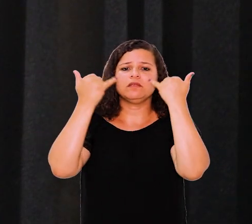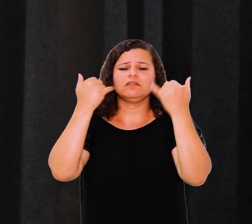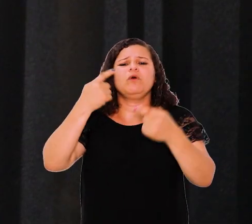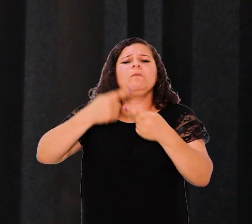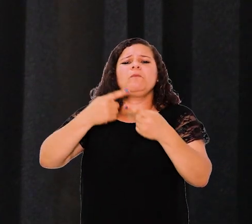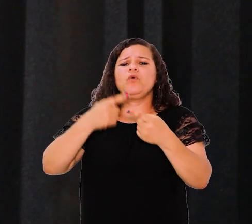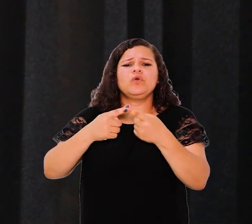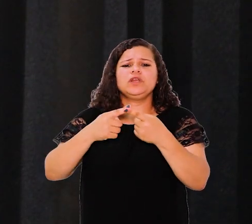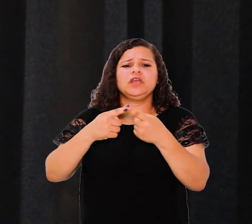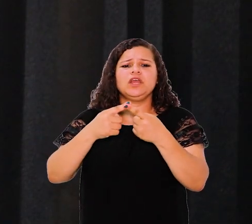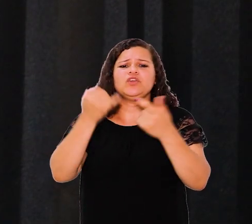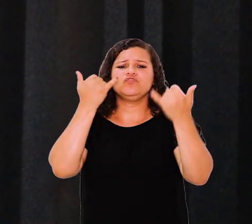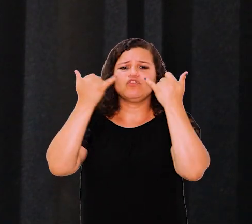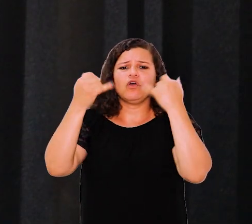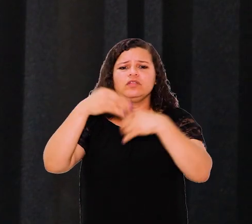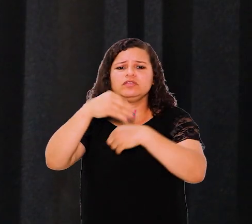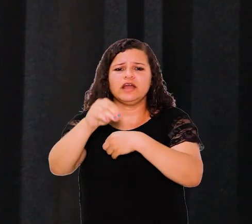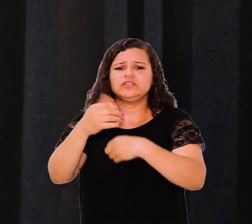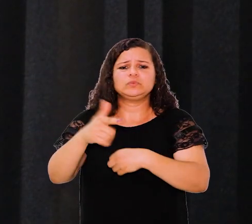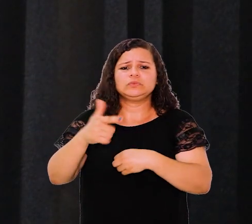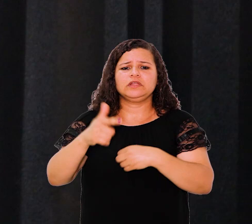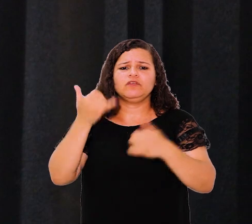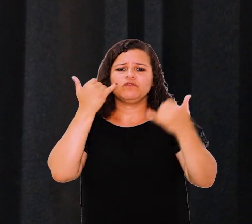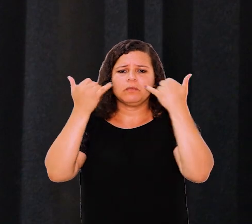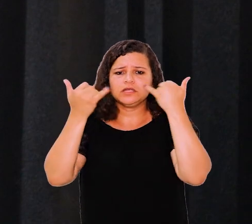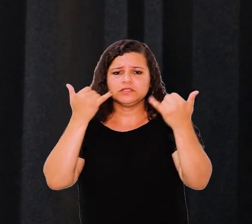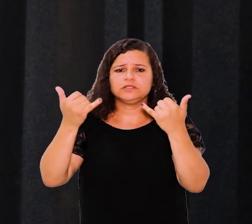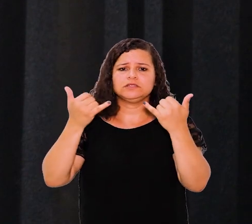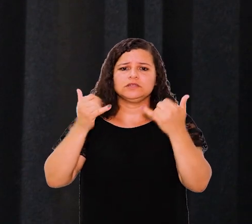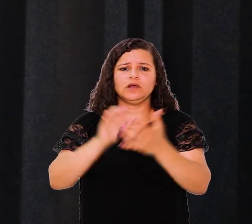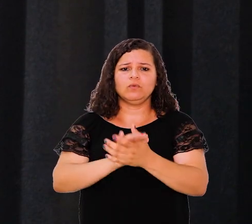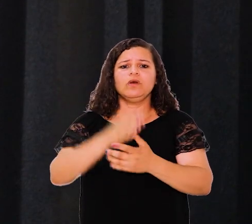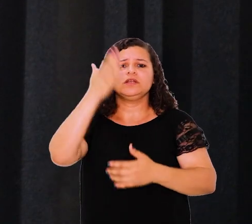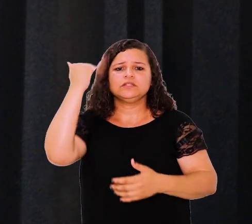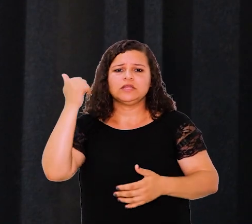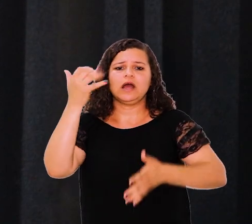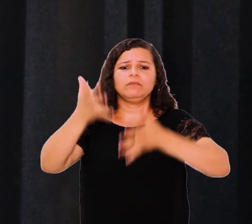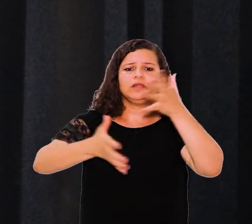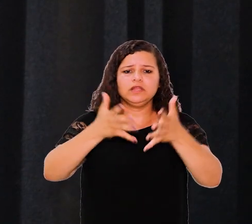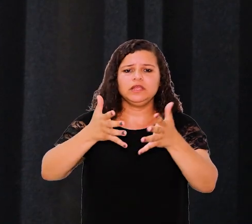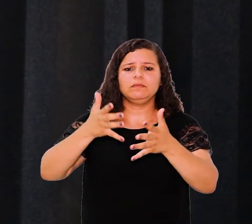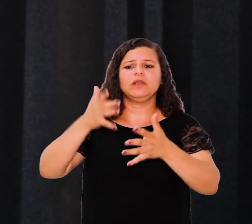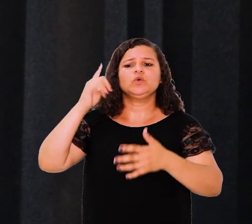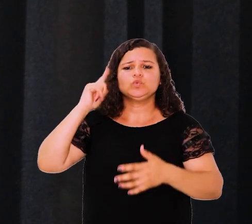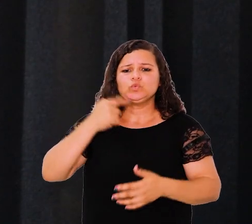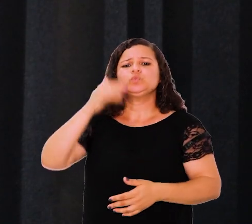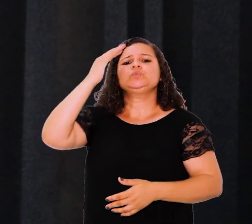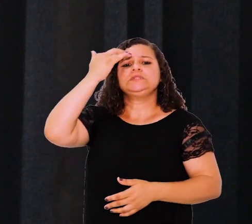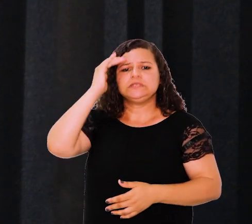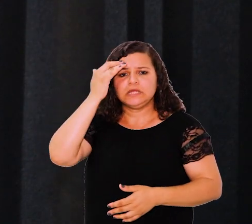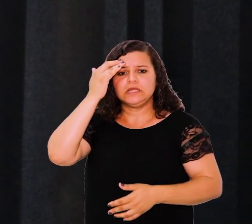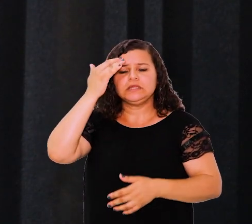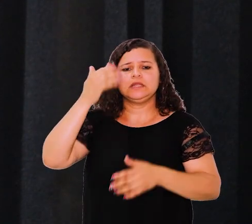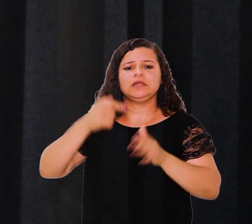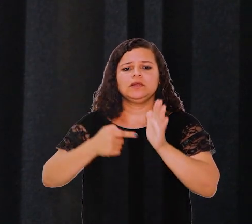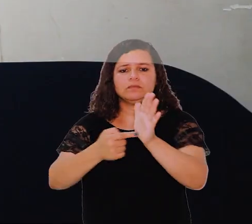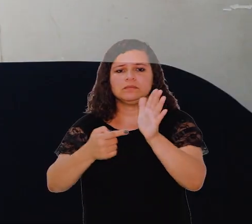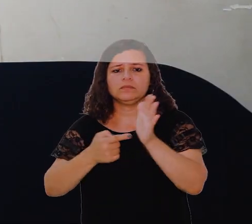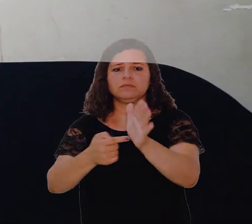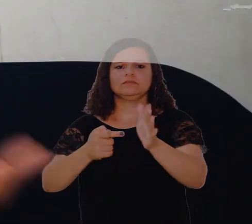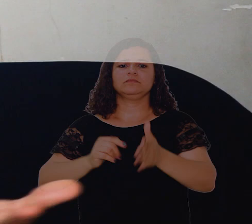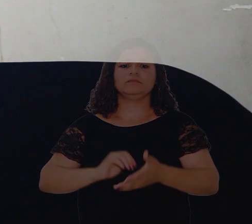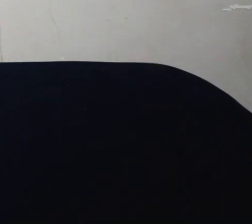não passam essa informação na língua do surdo, que é a Libras, para que ele possa compreender o que está sendo